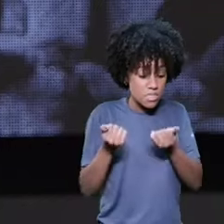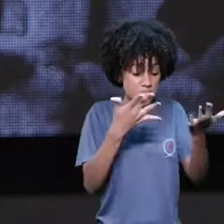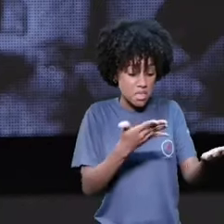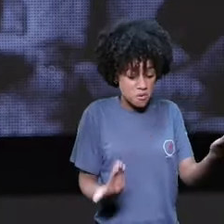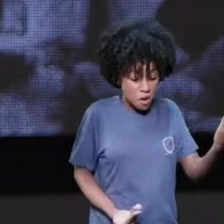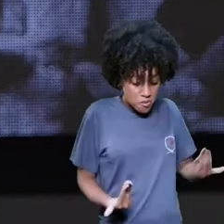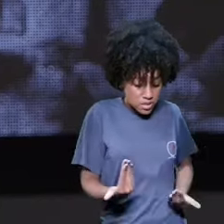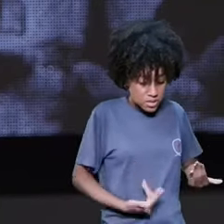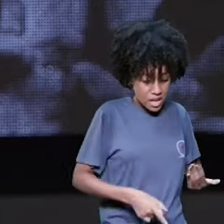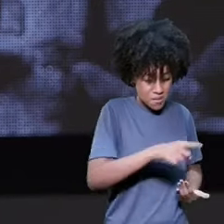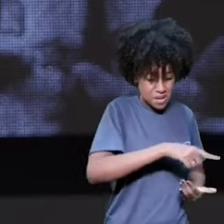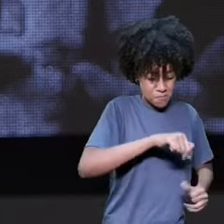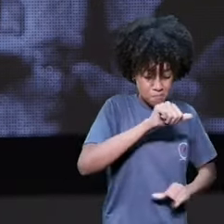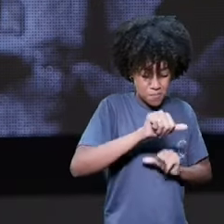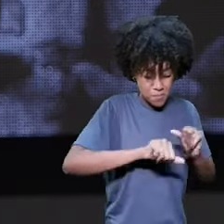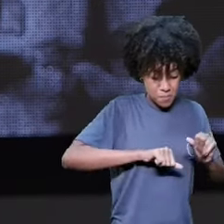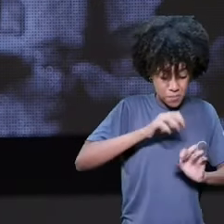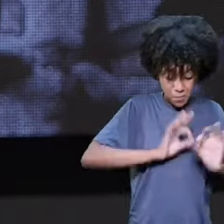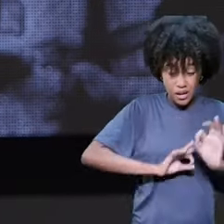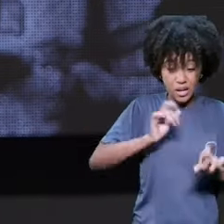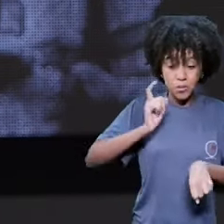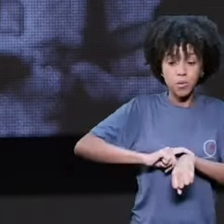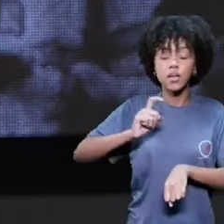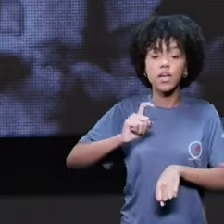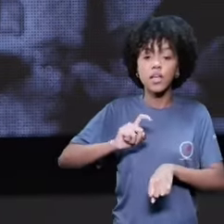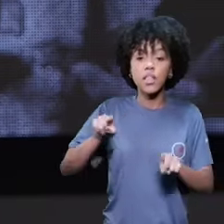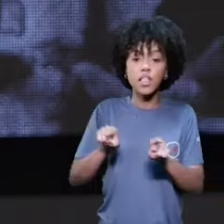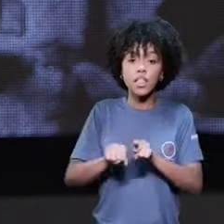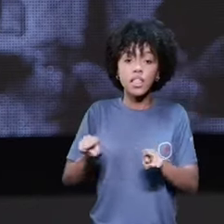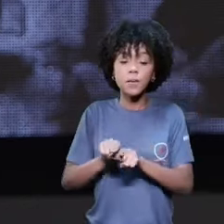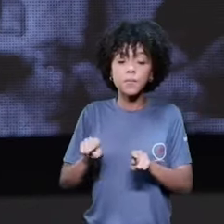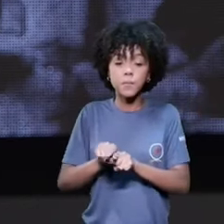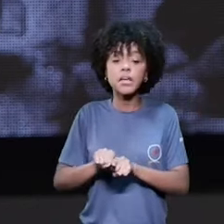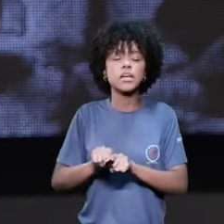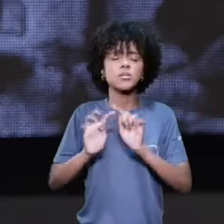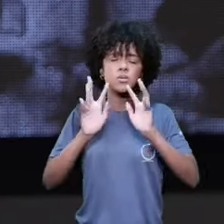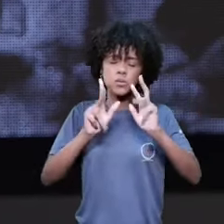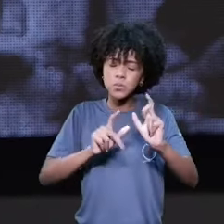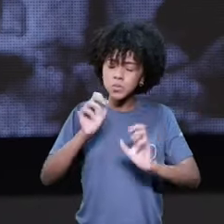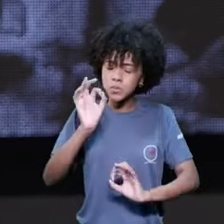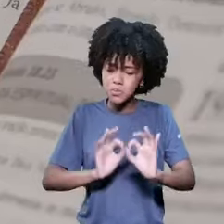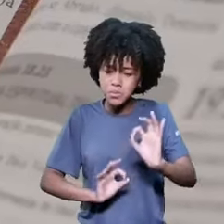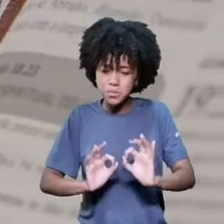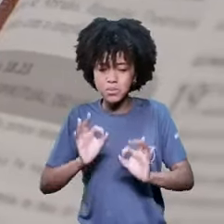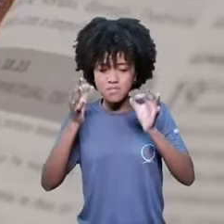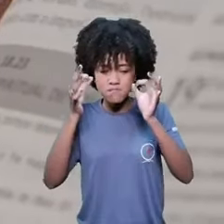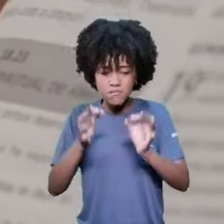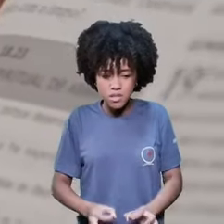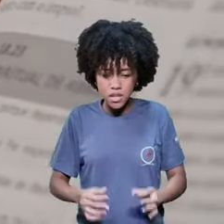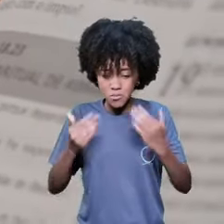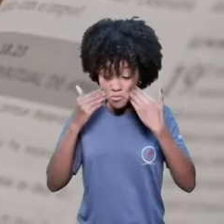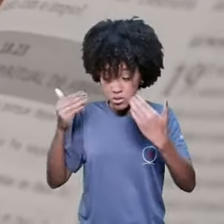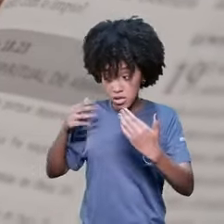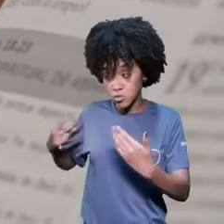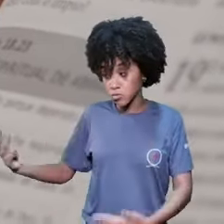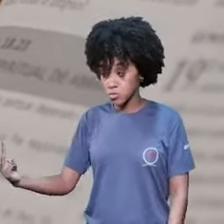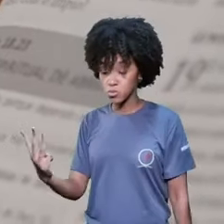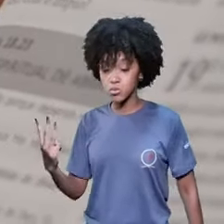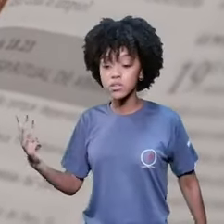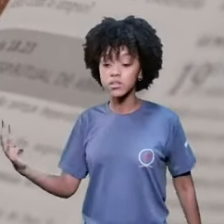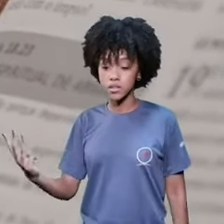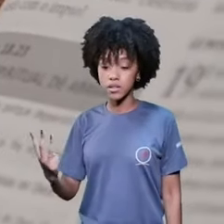se apressou em prepará-lo. Pegou também uma coalhada de leite, um novilho que tinha mandado preparar, e pôs tudo diante deles. Permaneceu